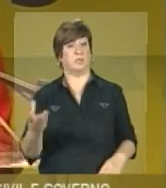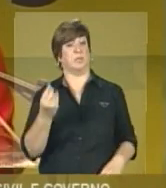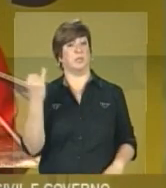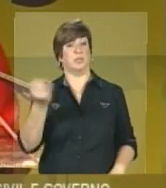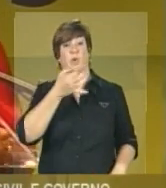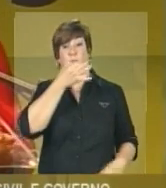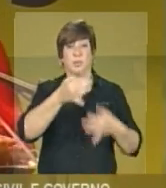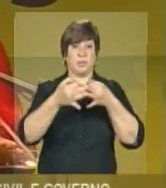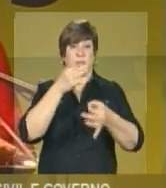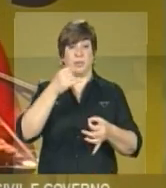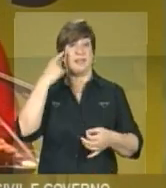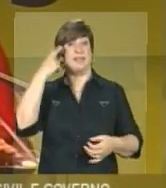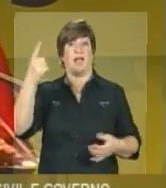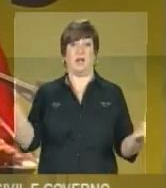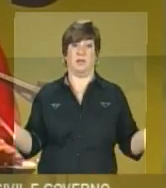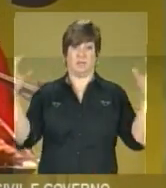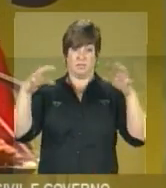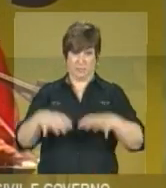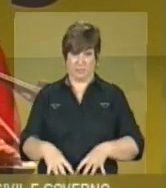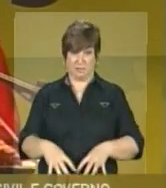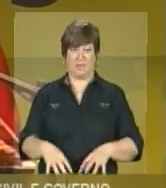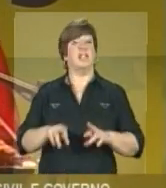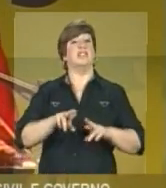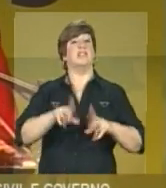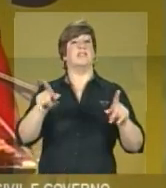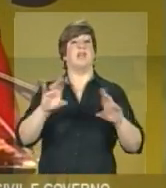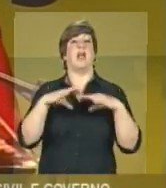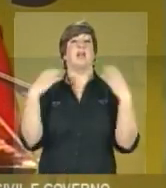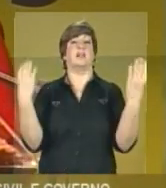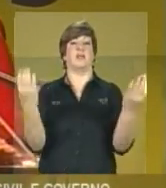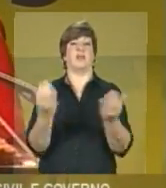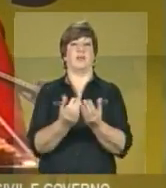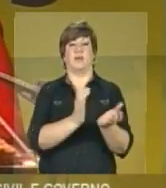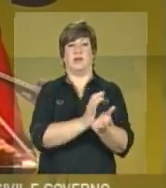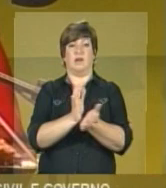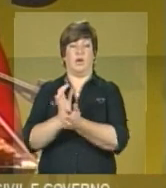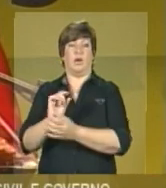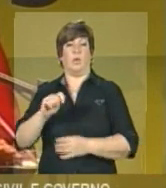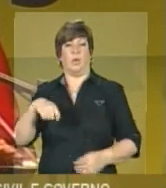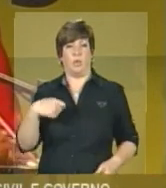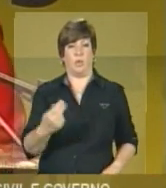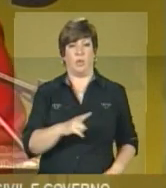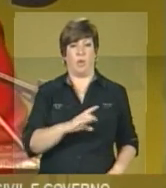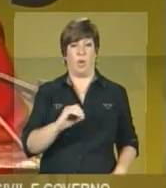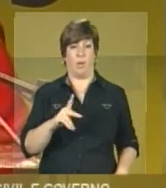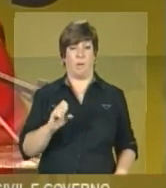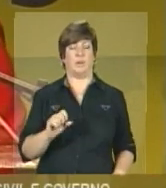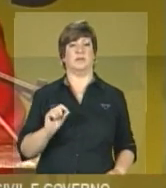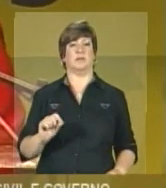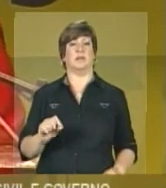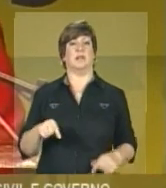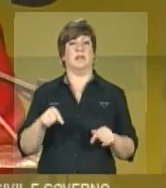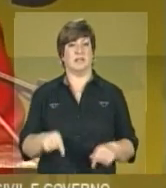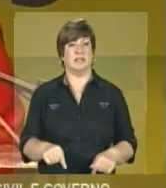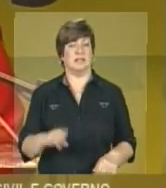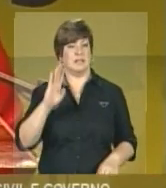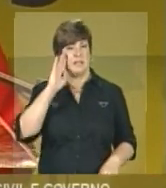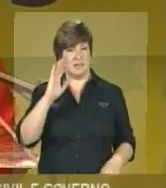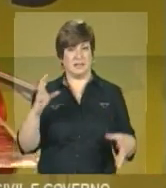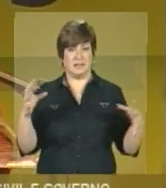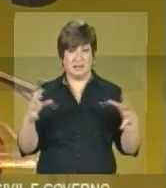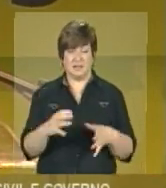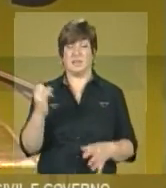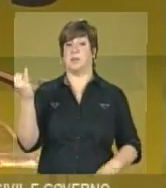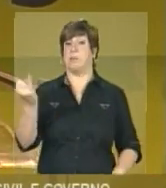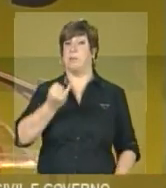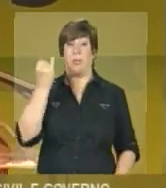Diferentemente das conferências das partes, as chamadas COP, centradas na